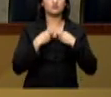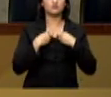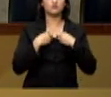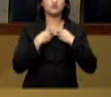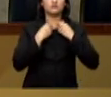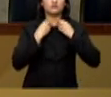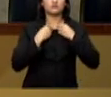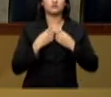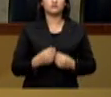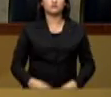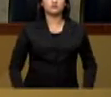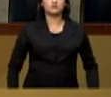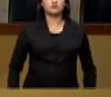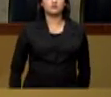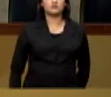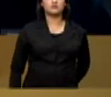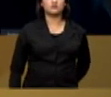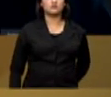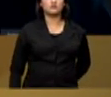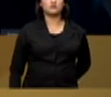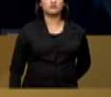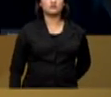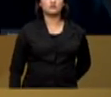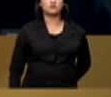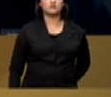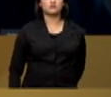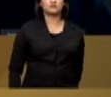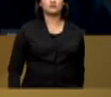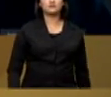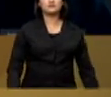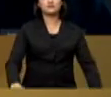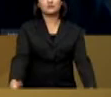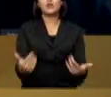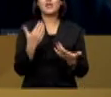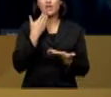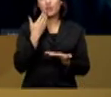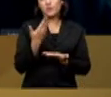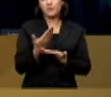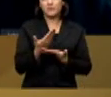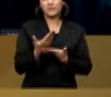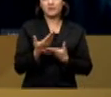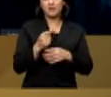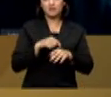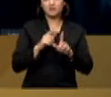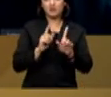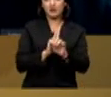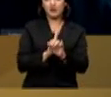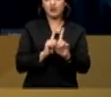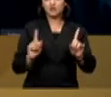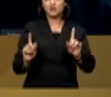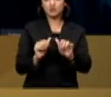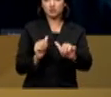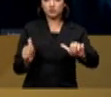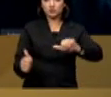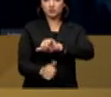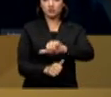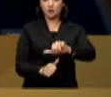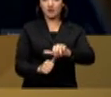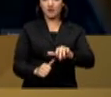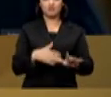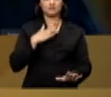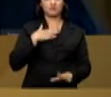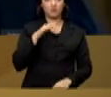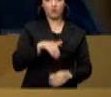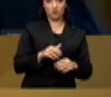querido ministro Luiz Edson Fachin. Eu preciso acudir a um compromisso aqui no TSE. Pois não. Sua Excelência concordou que eu antecipasse o meu